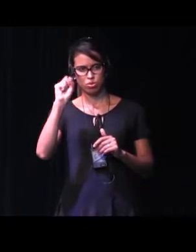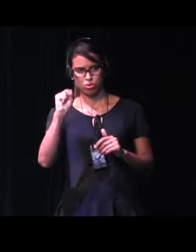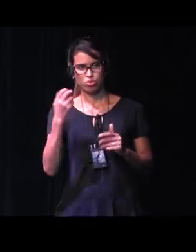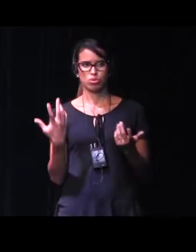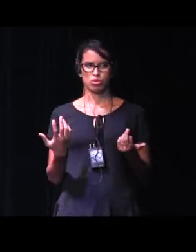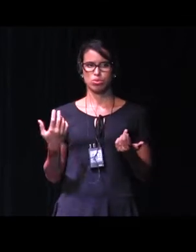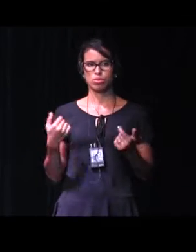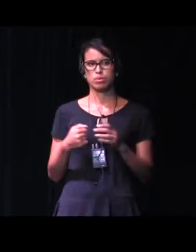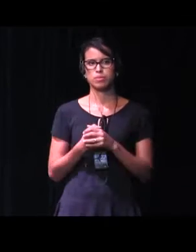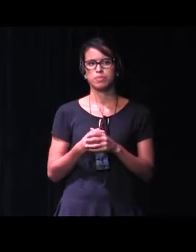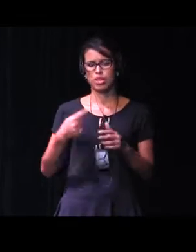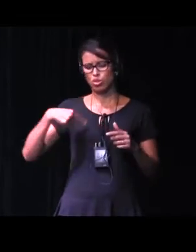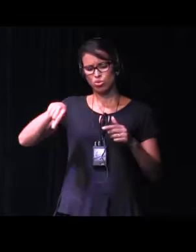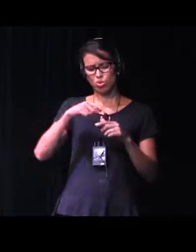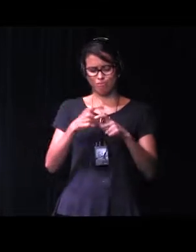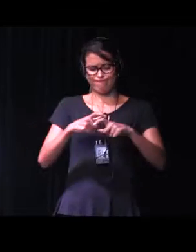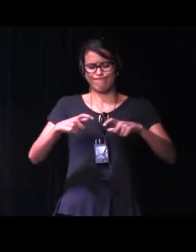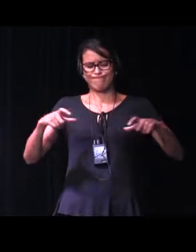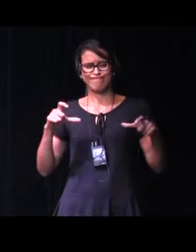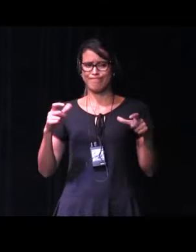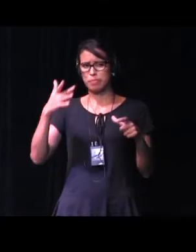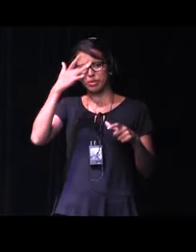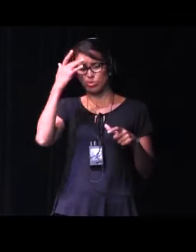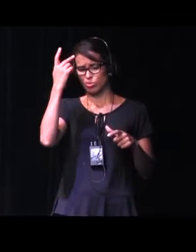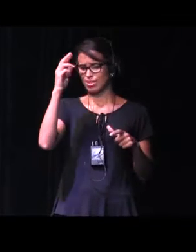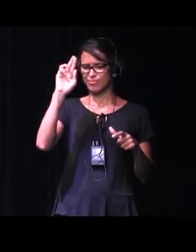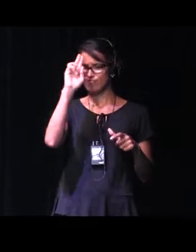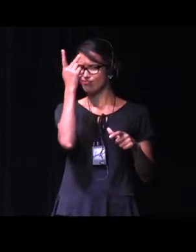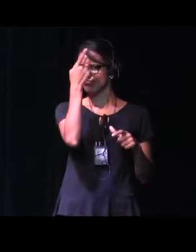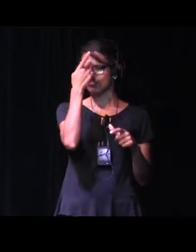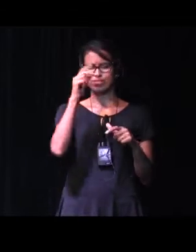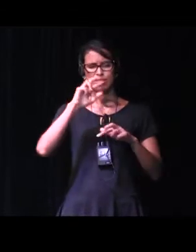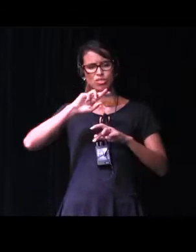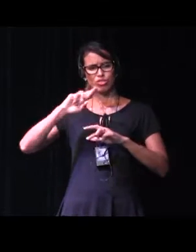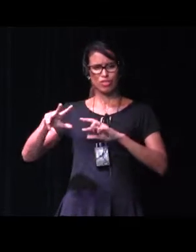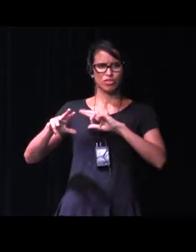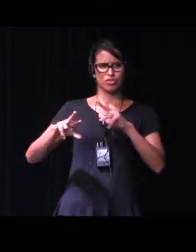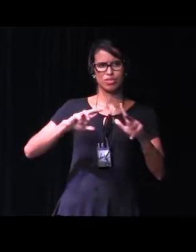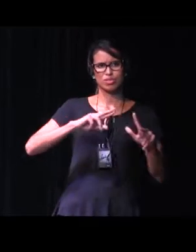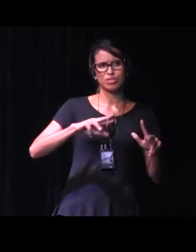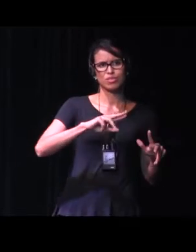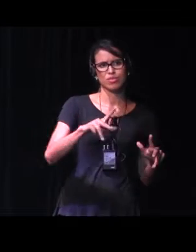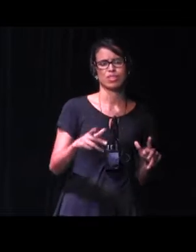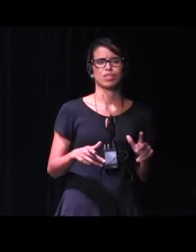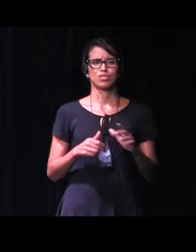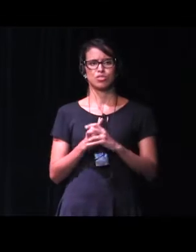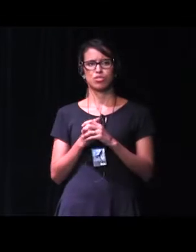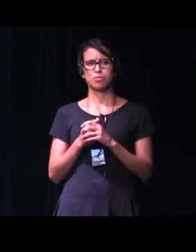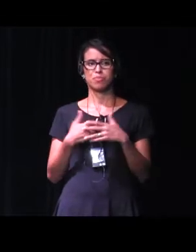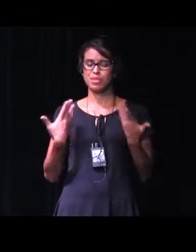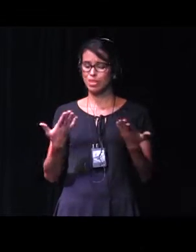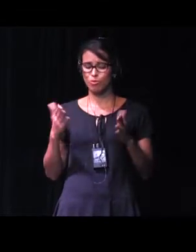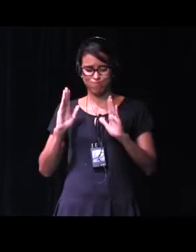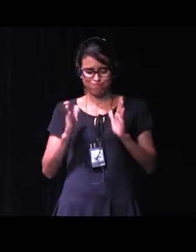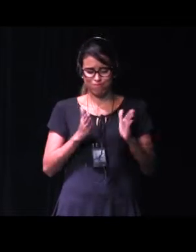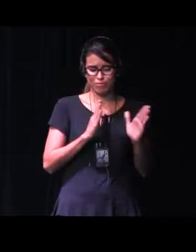muito difícil. Mas nós vamos modificando tanto e a população vai crescendo tanto que é